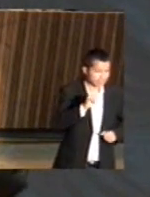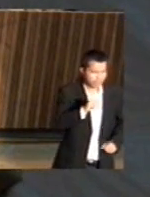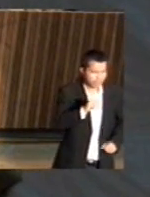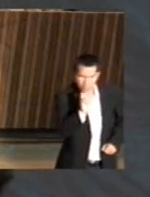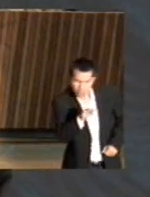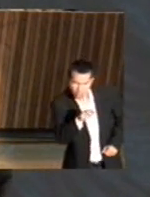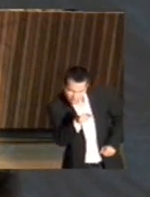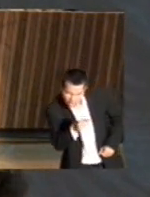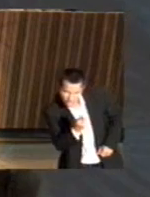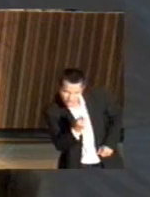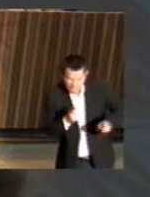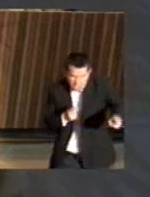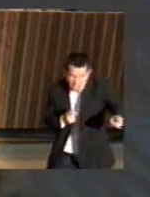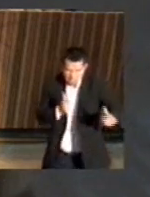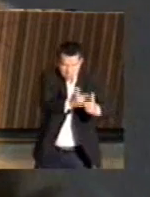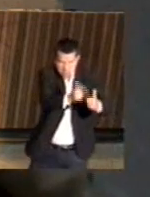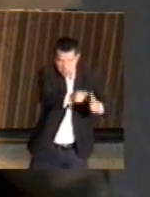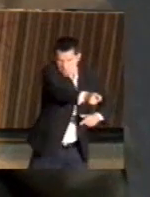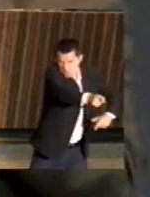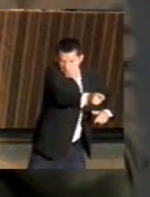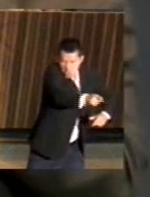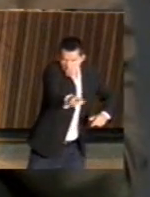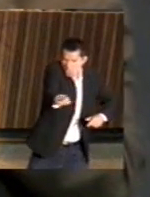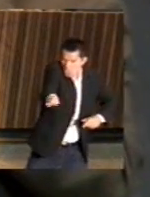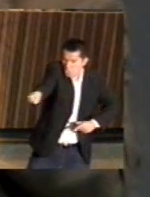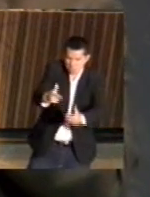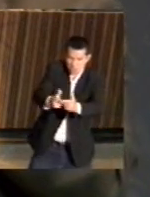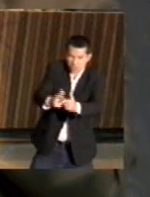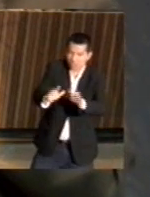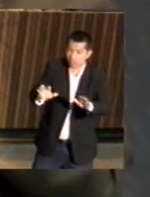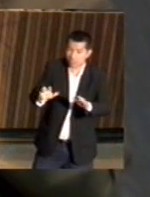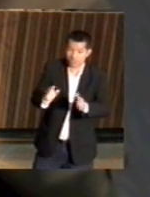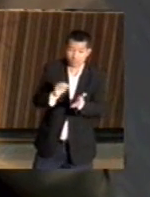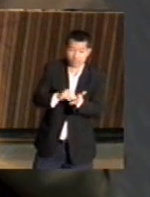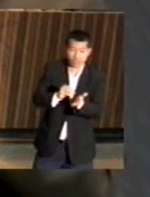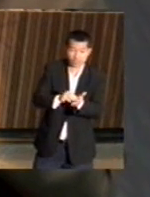outro, mas não enxergo o problema